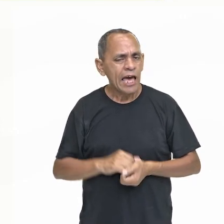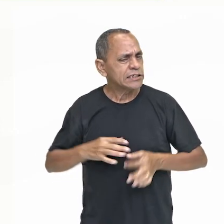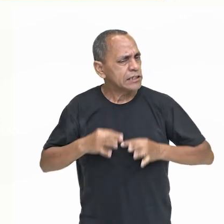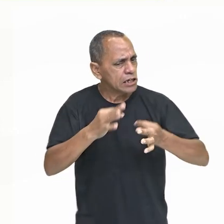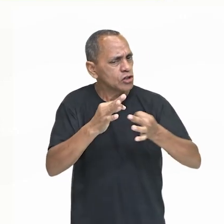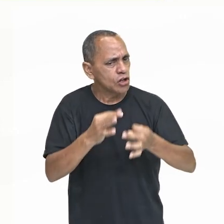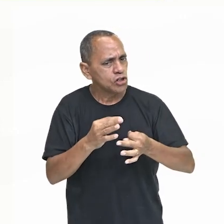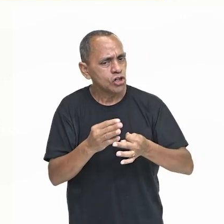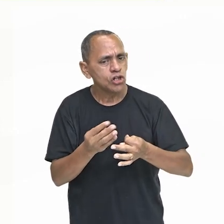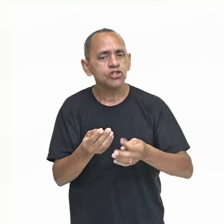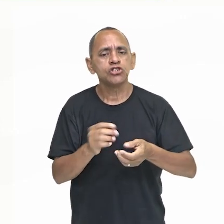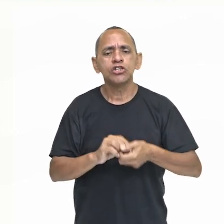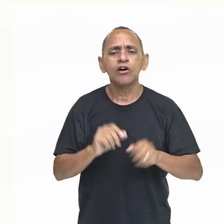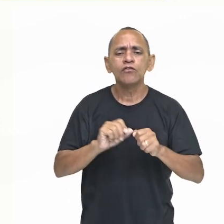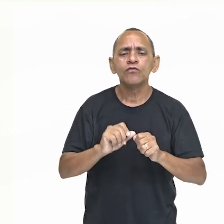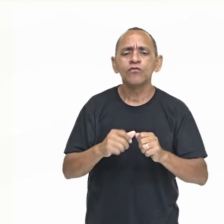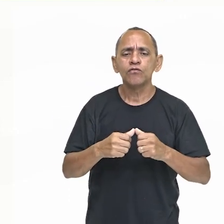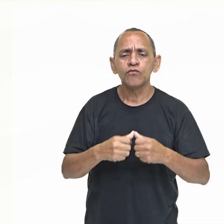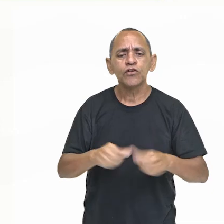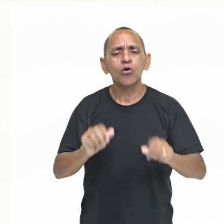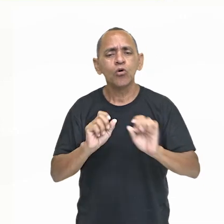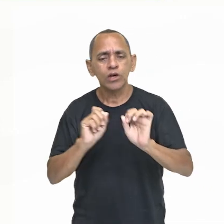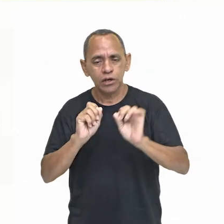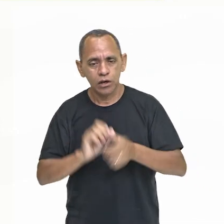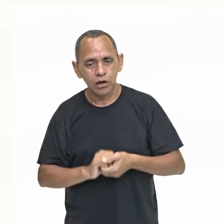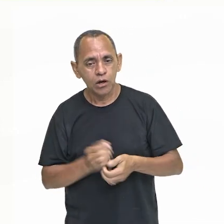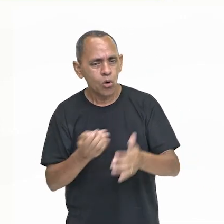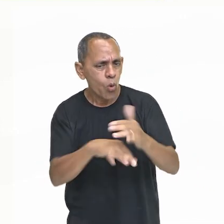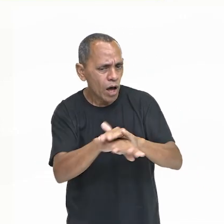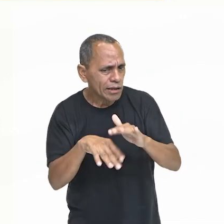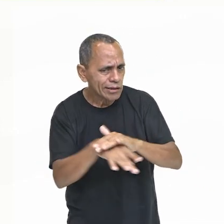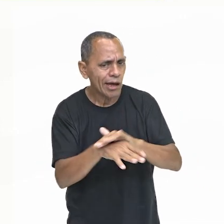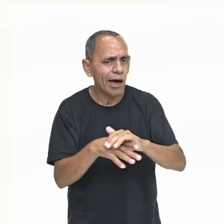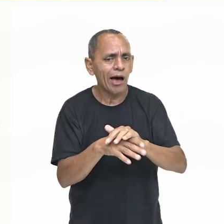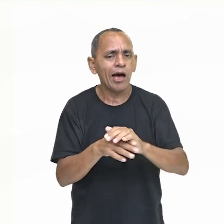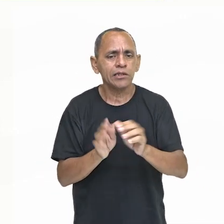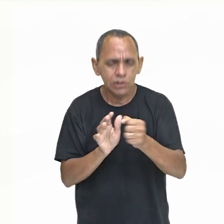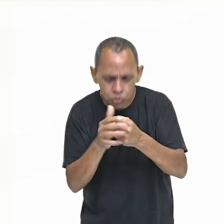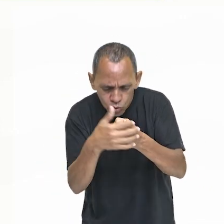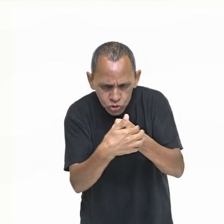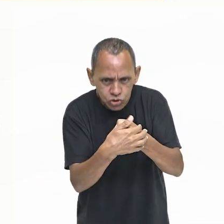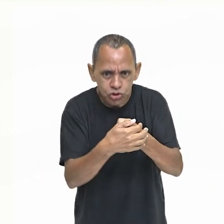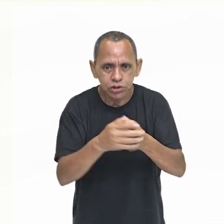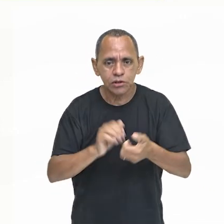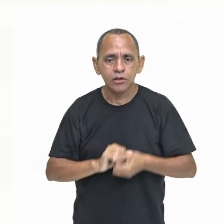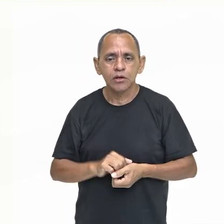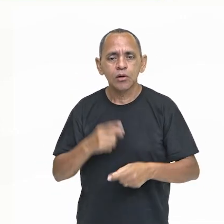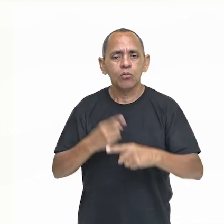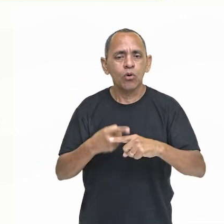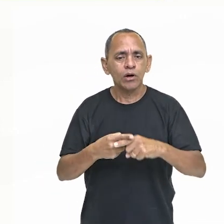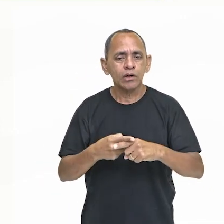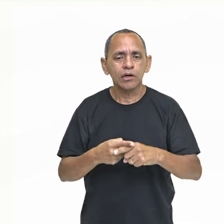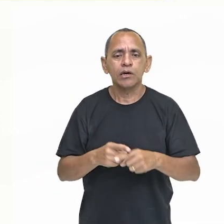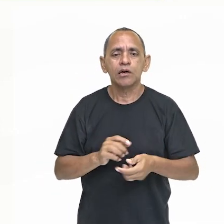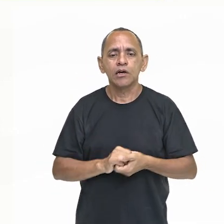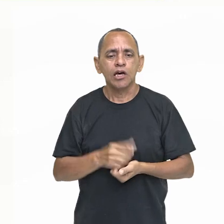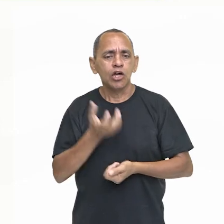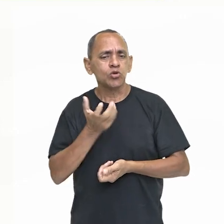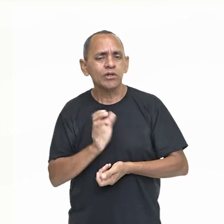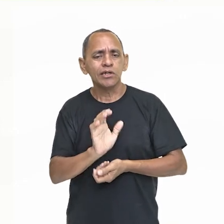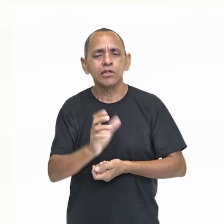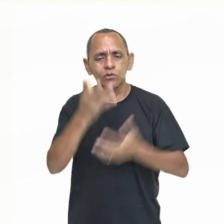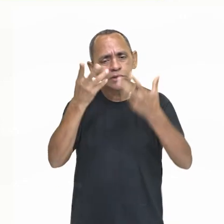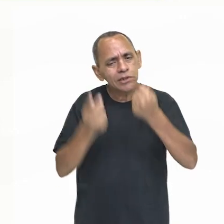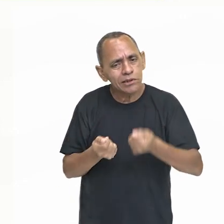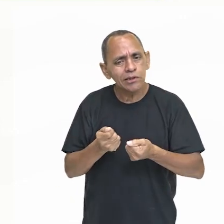fizeram? Afastaram, porque a tecnologia para a captação de energia solar, ela surgiu,